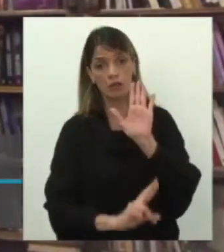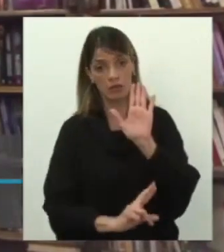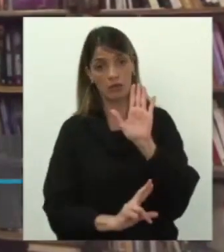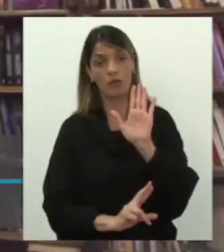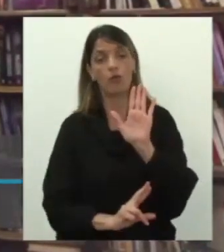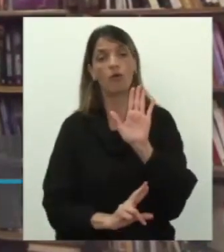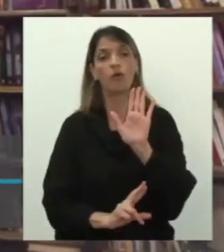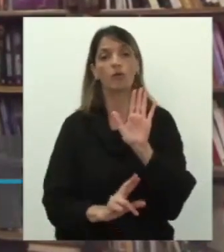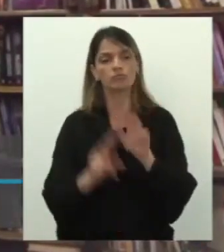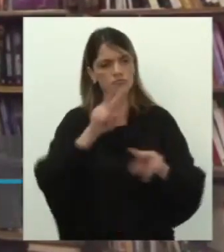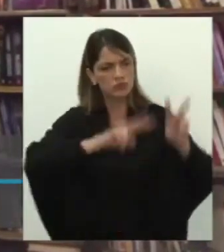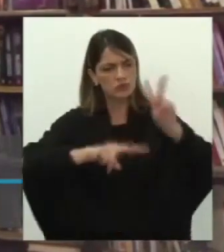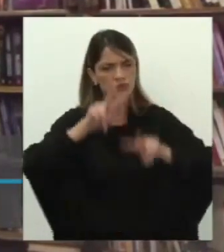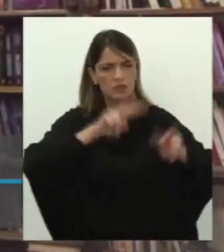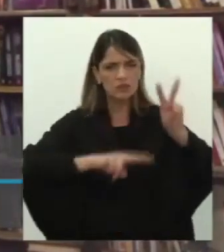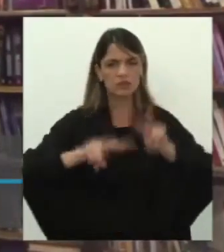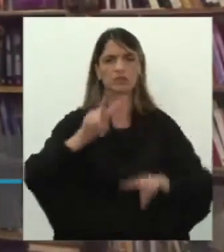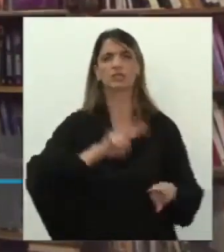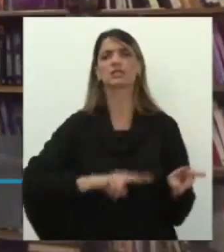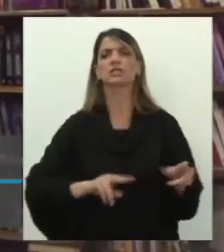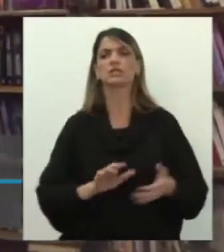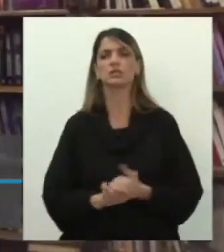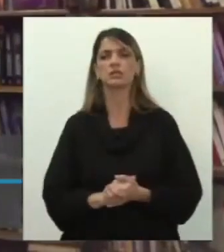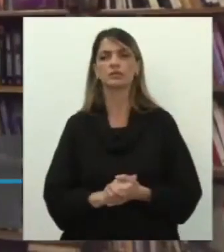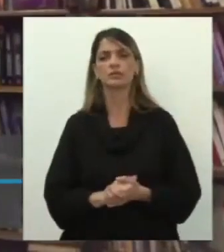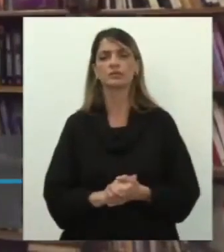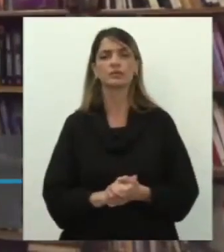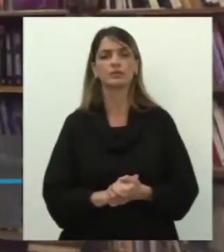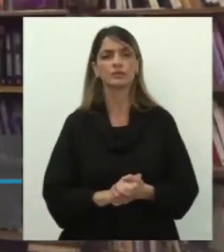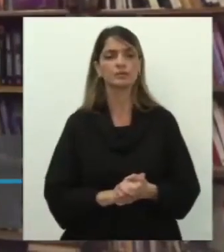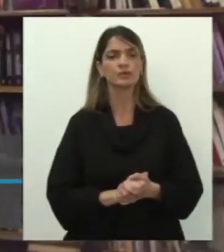de visualização, de